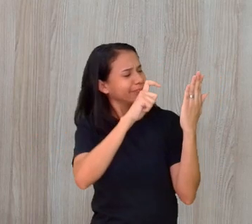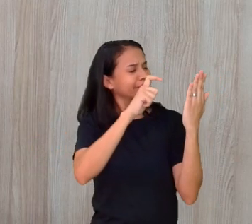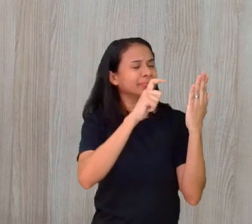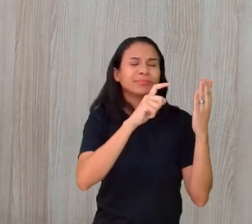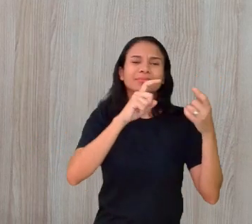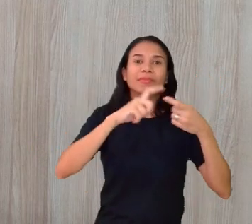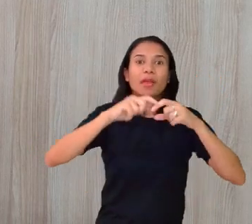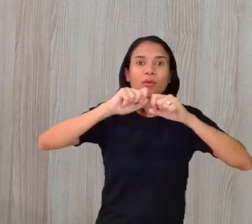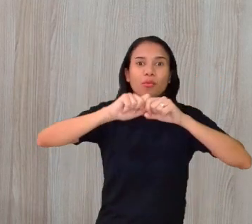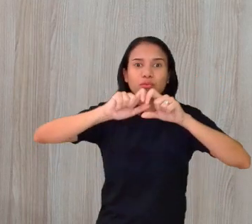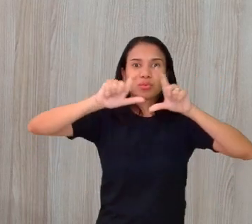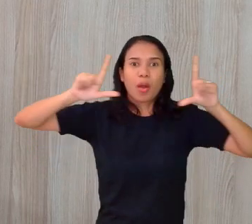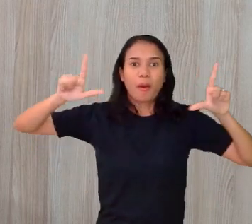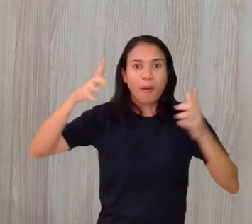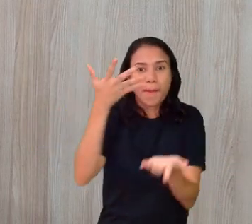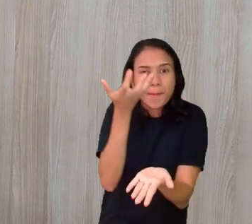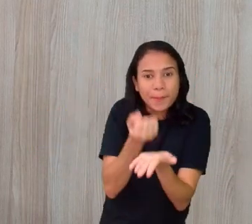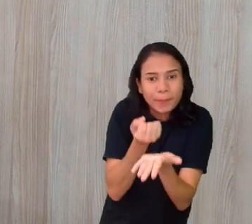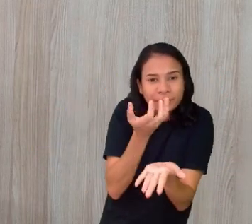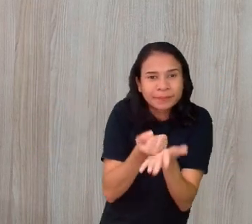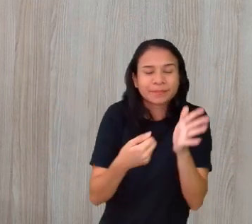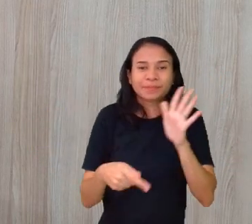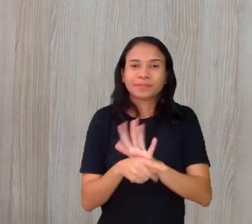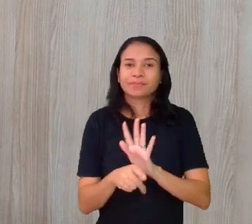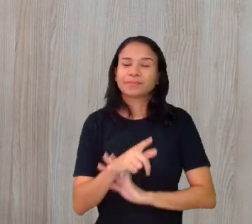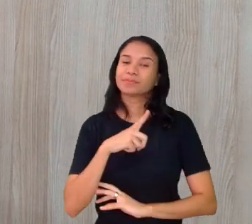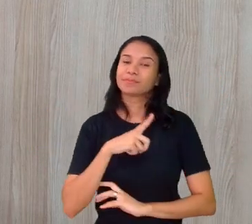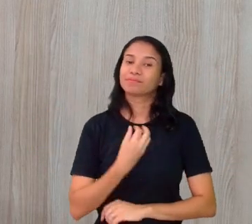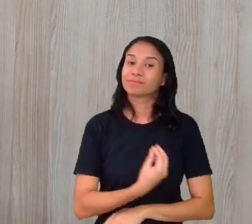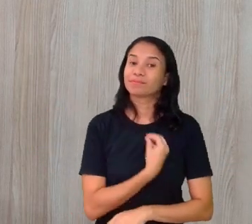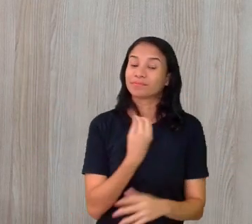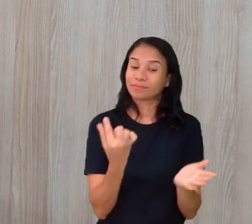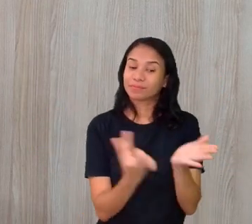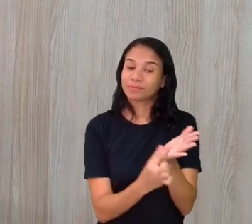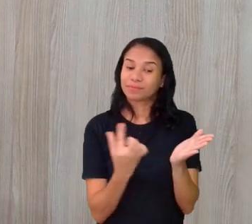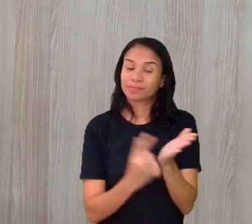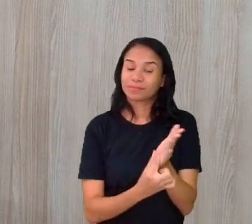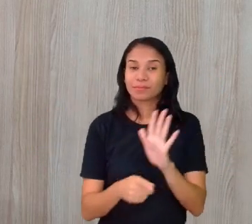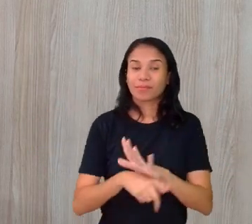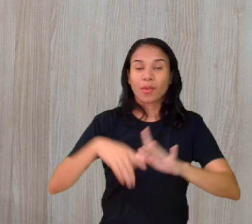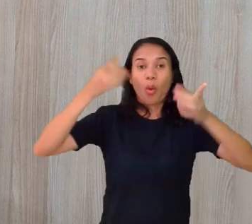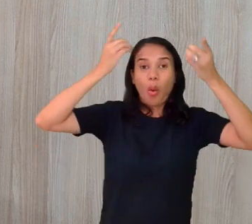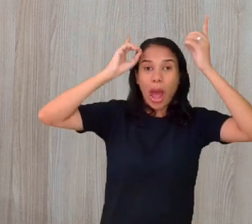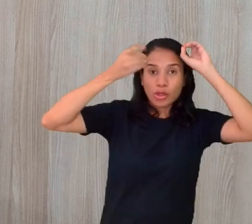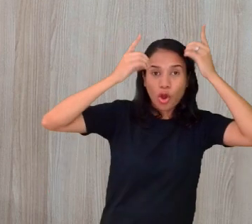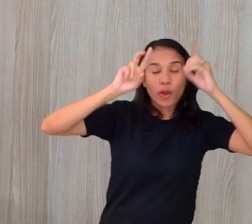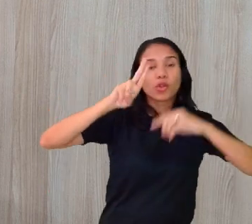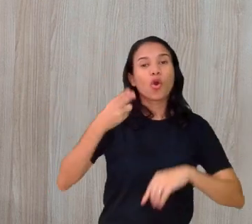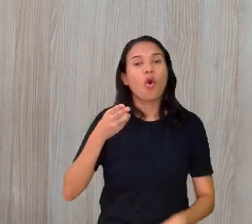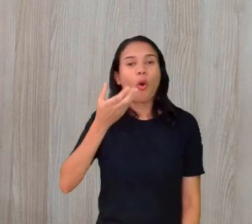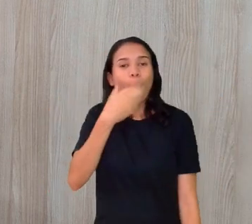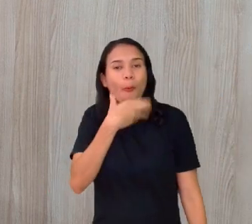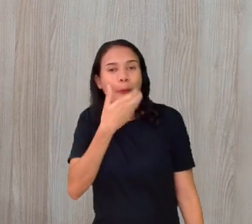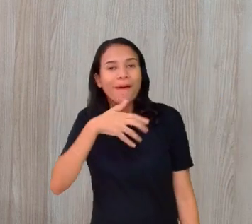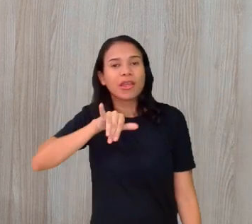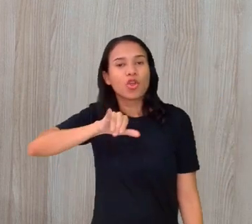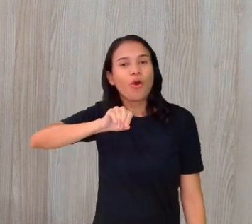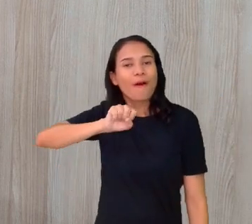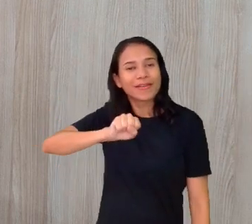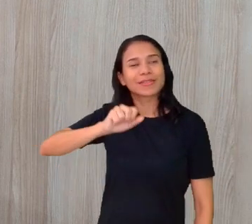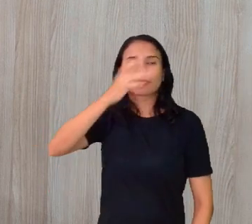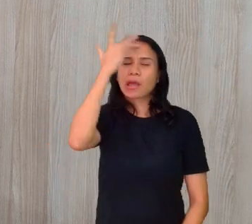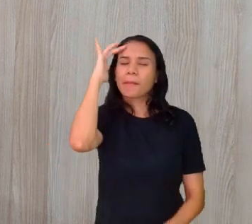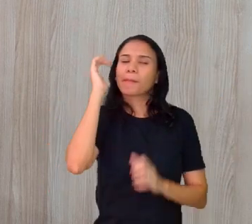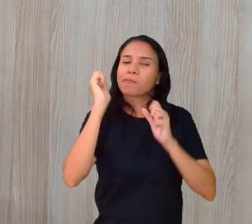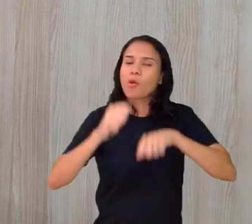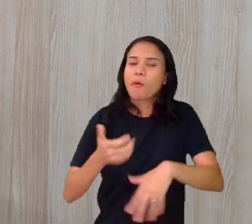QR Code e ele vai direcionar você para a loja de aplicativos, seja do Android ou do iOS. Você faz